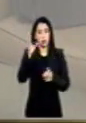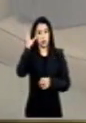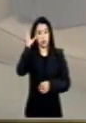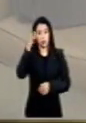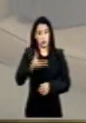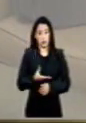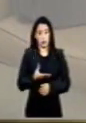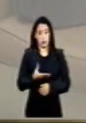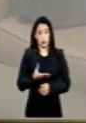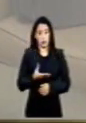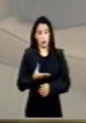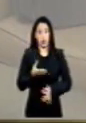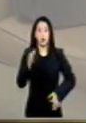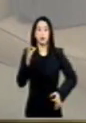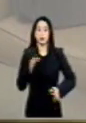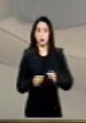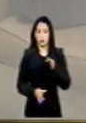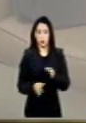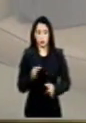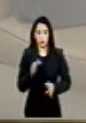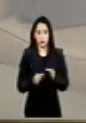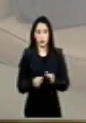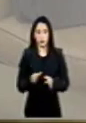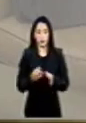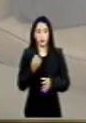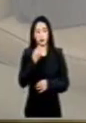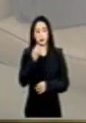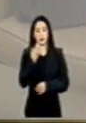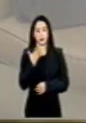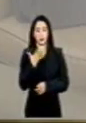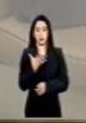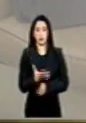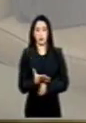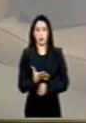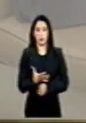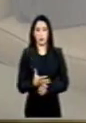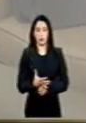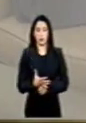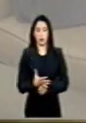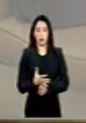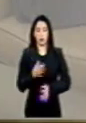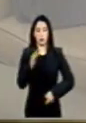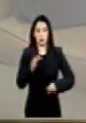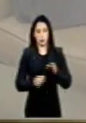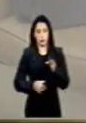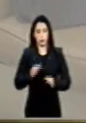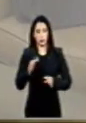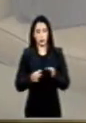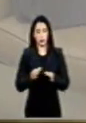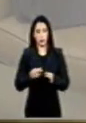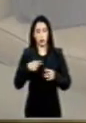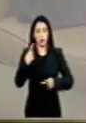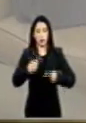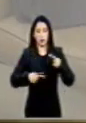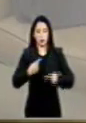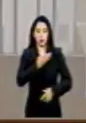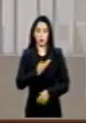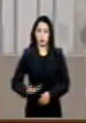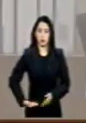politização da jurisdição, bem como a judicialização da política. Muito